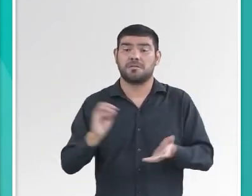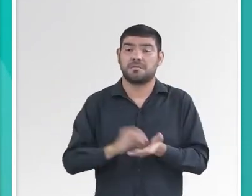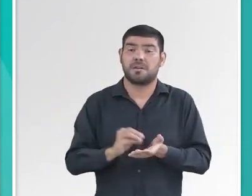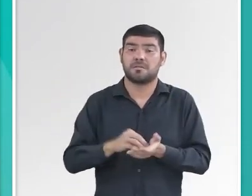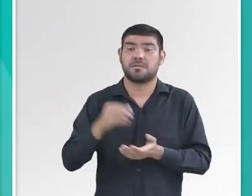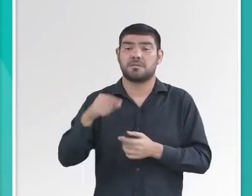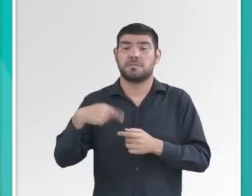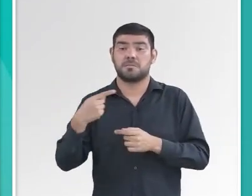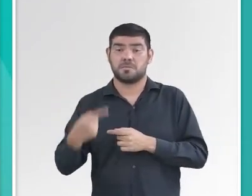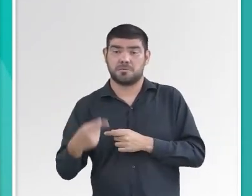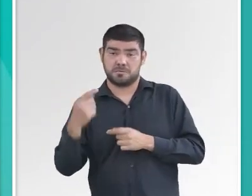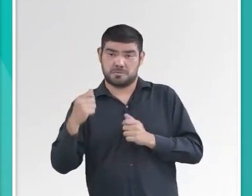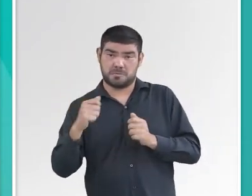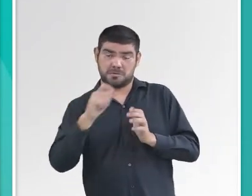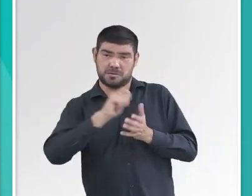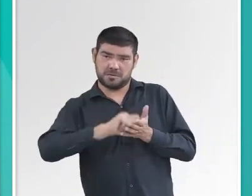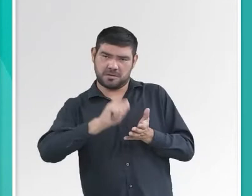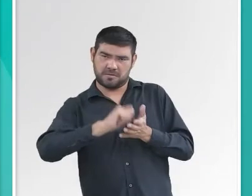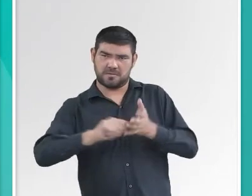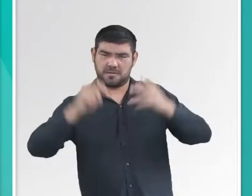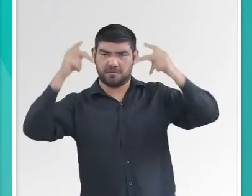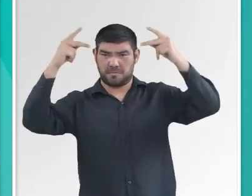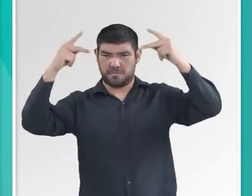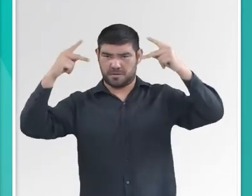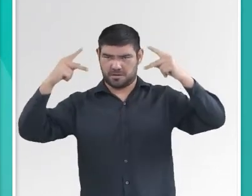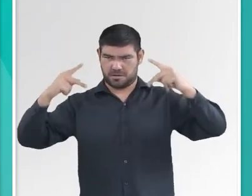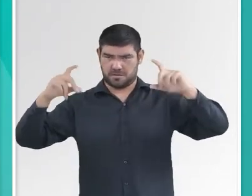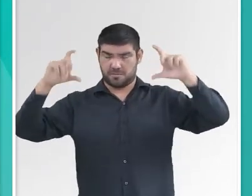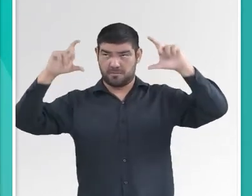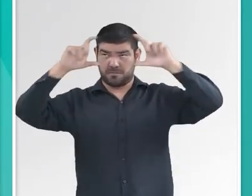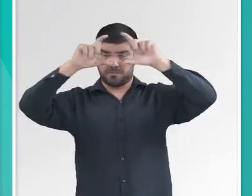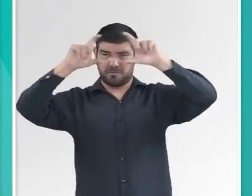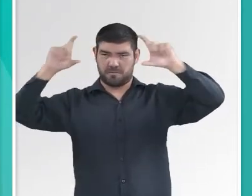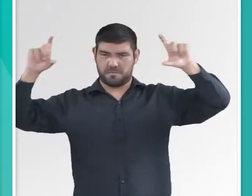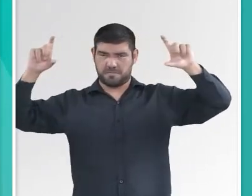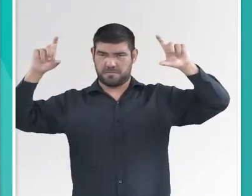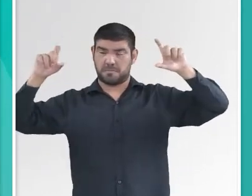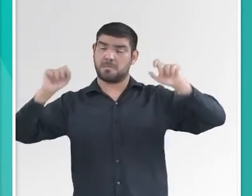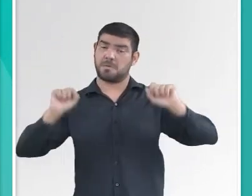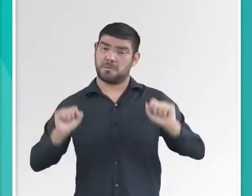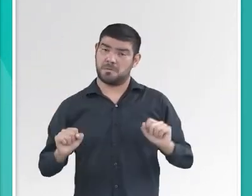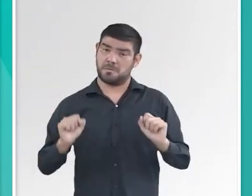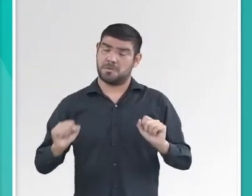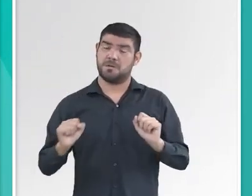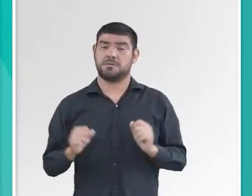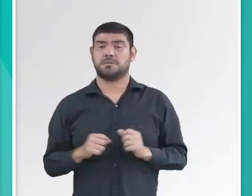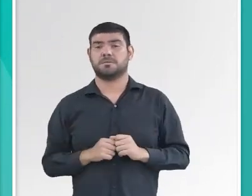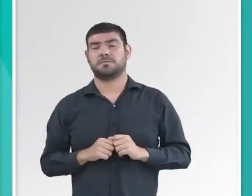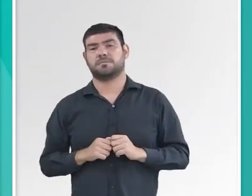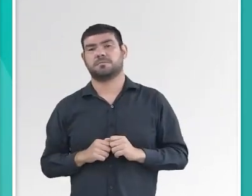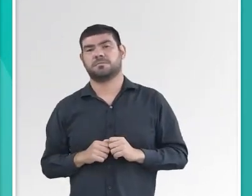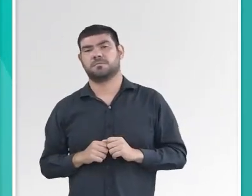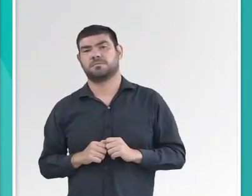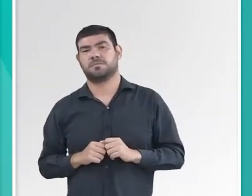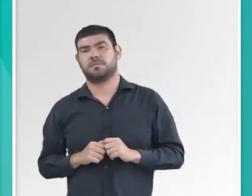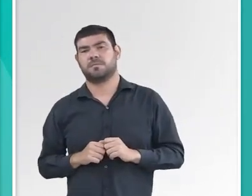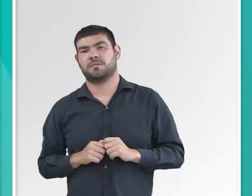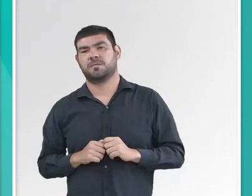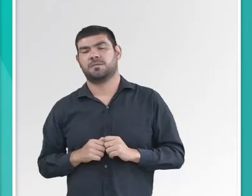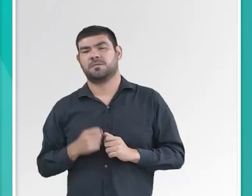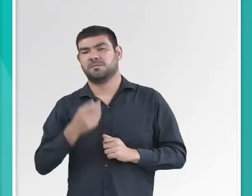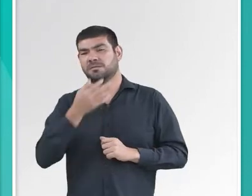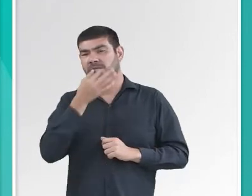Você pode escrever um pequeno parágrafo, o primeiro parágrafo aí, você pode destinar a contar um pouco